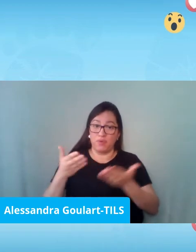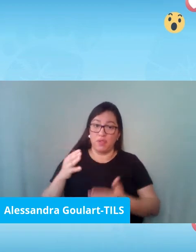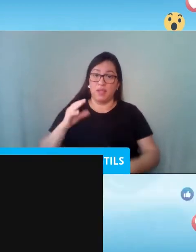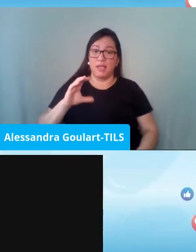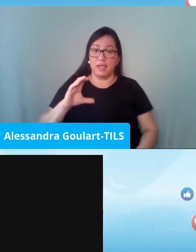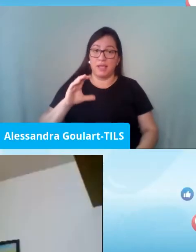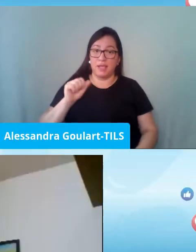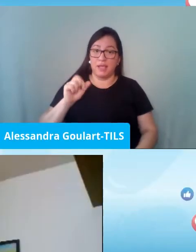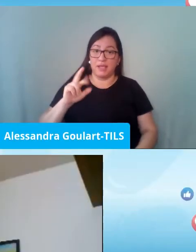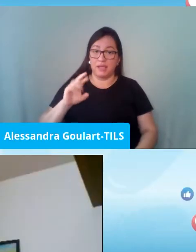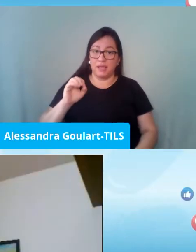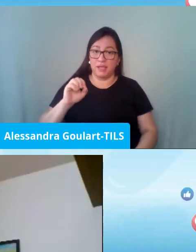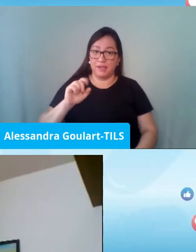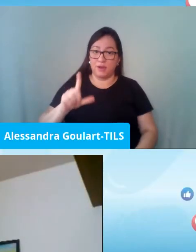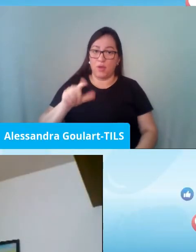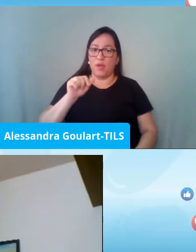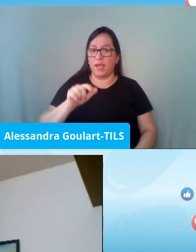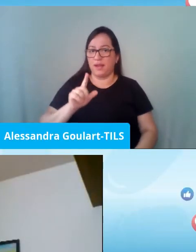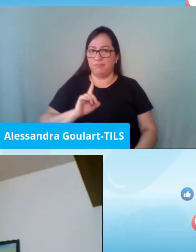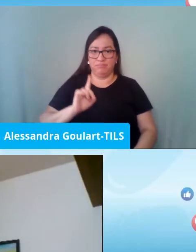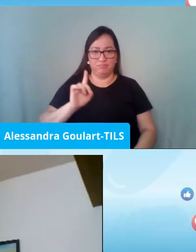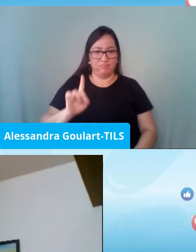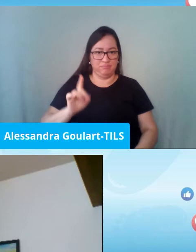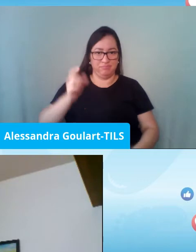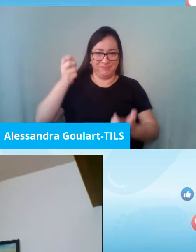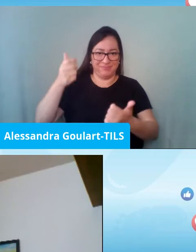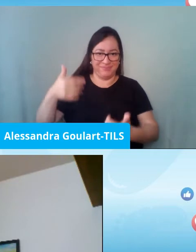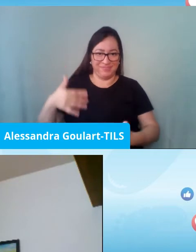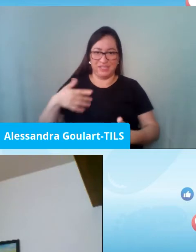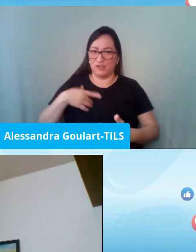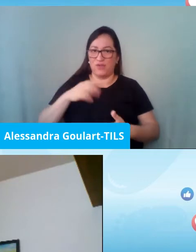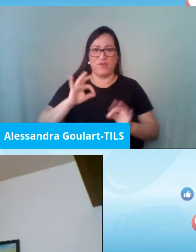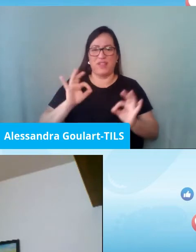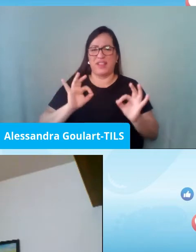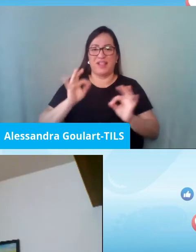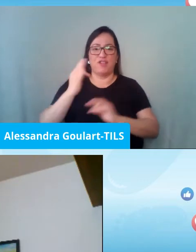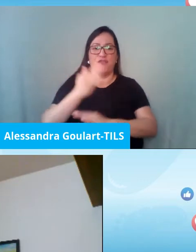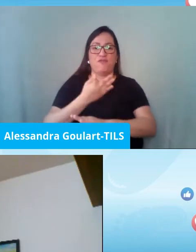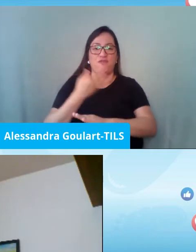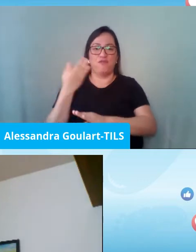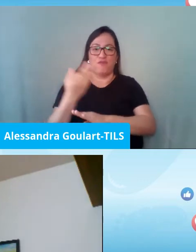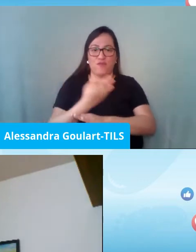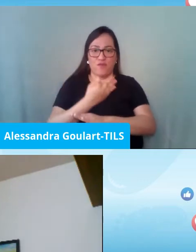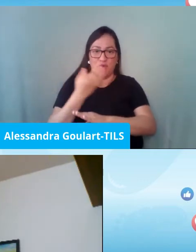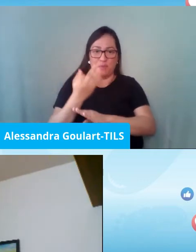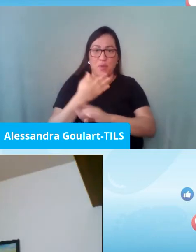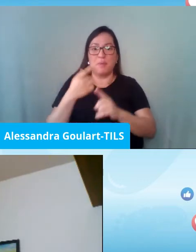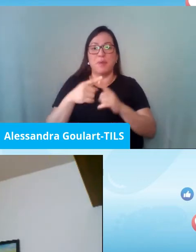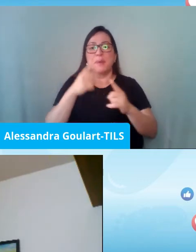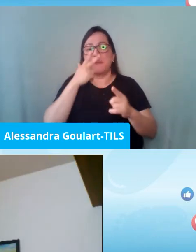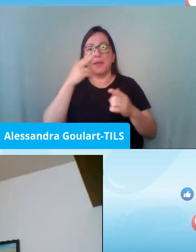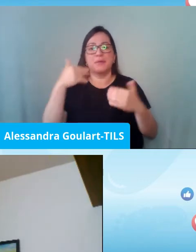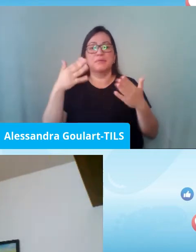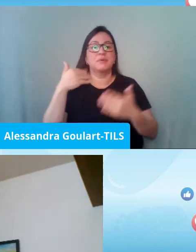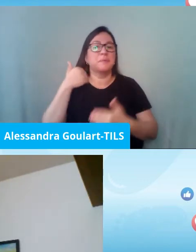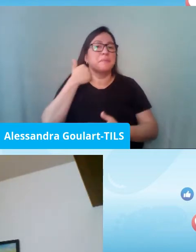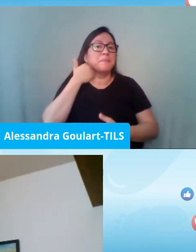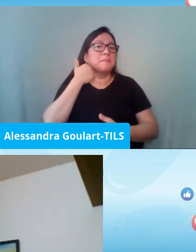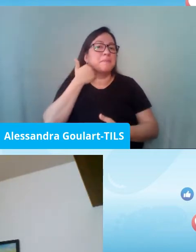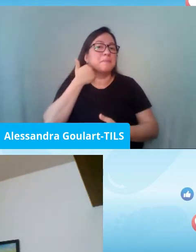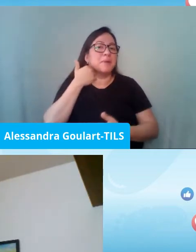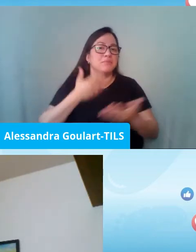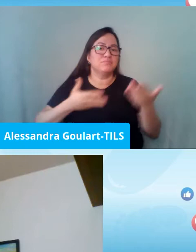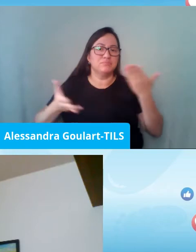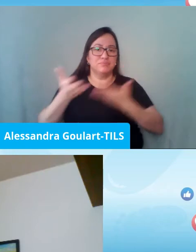uma se apresentar, né? Não vou fazer uma apresentação formal, para a gente fazer num formato mesmo de bate-papo. Vou chamar a Carol, então,